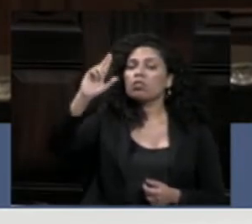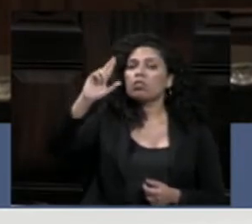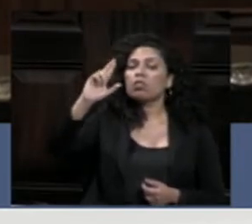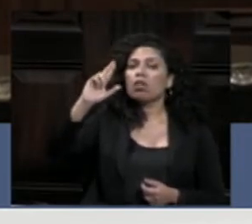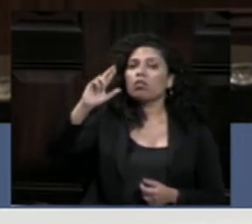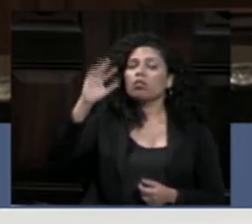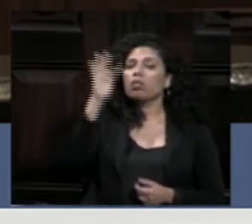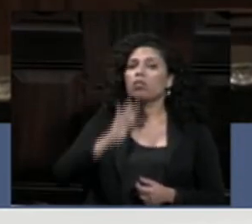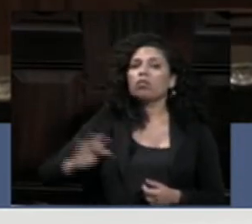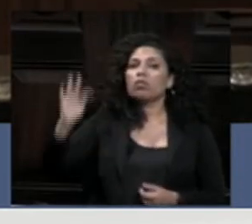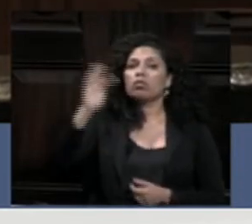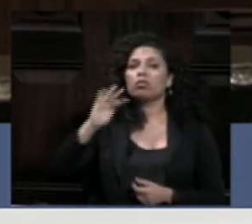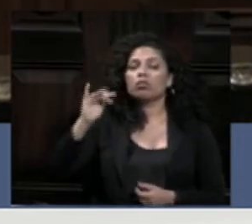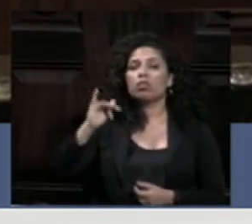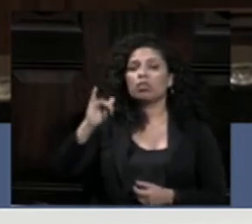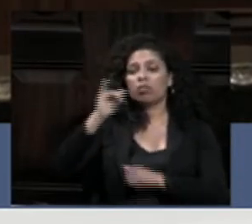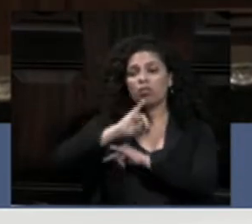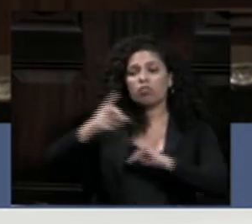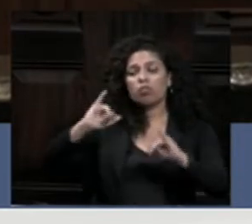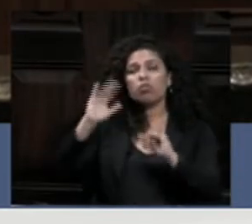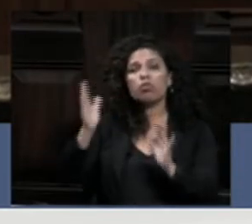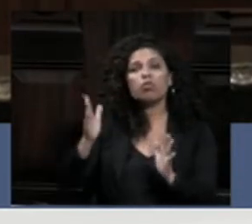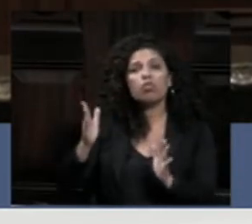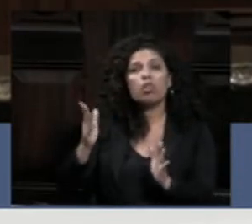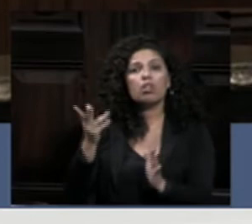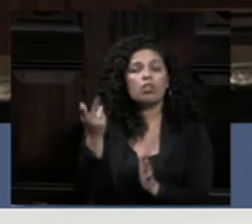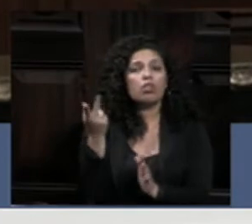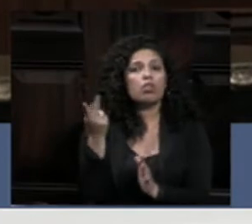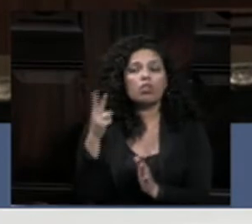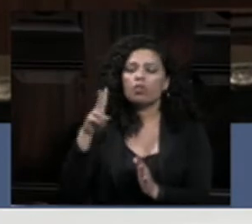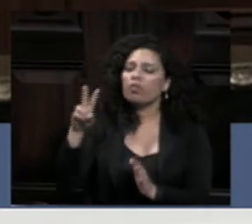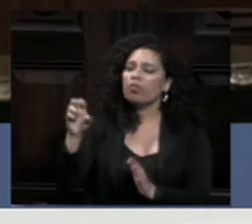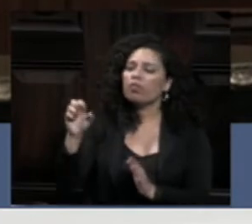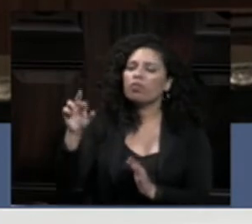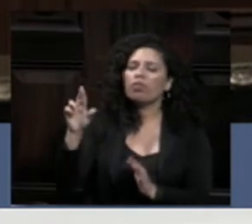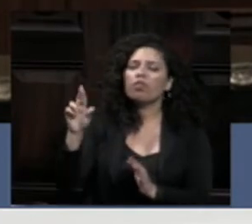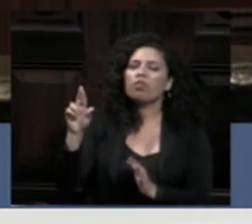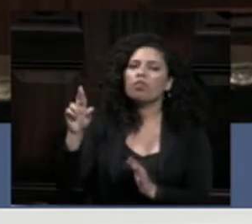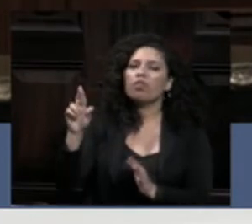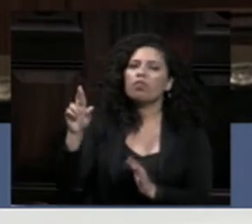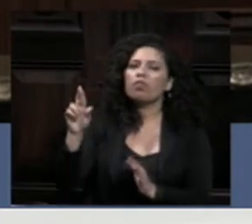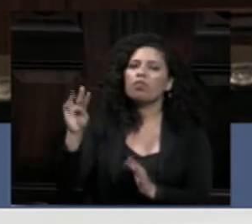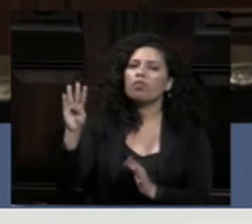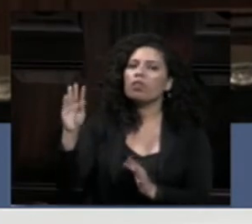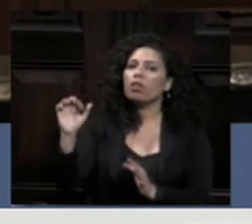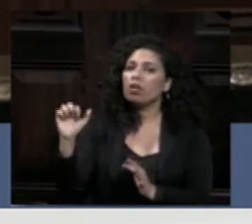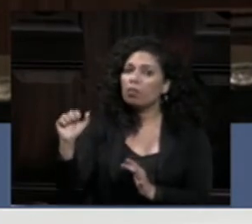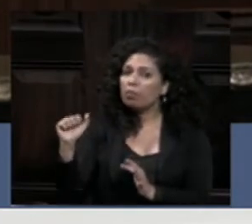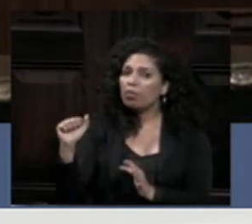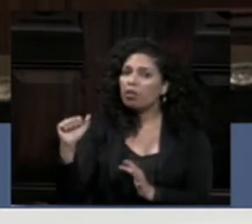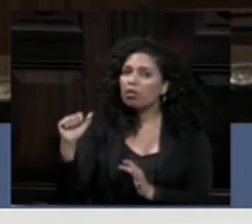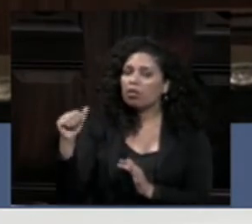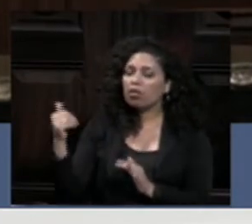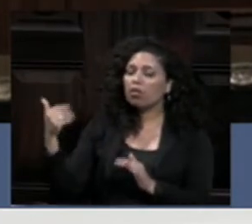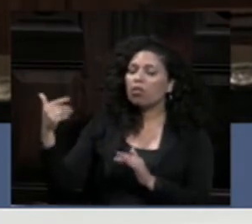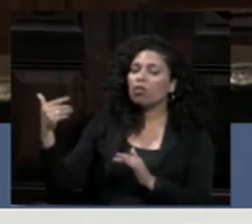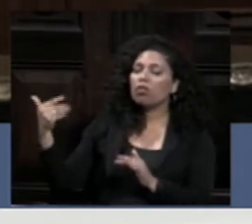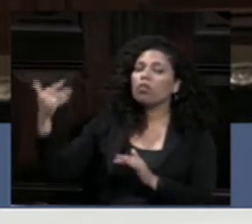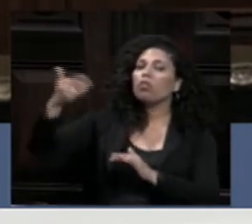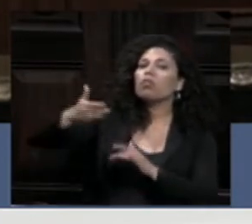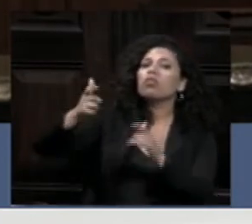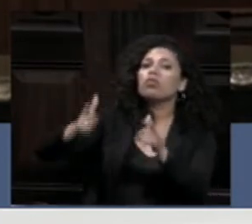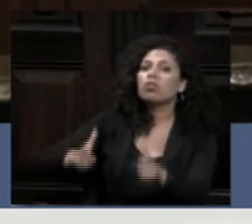carimbadas, ele lida com verbas rubricadas. Ele não pode